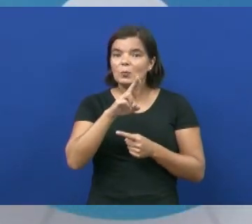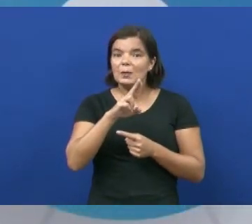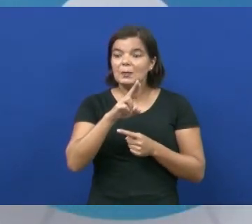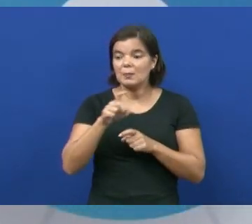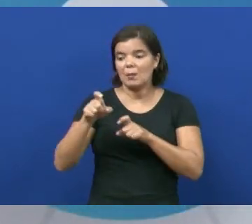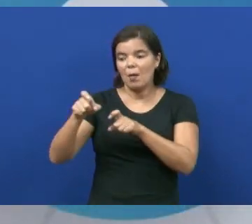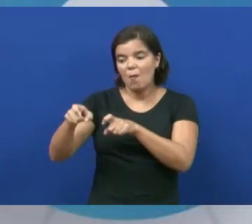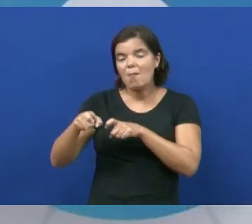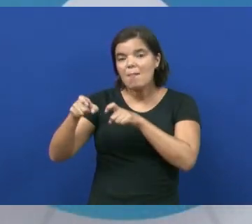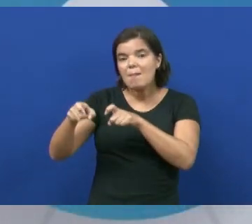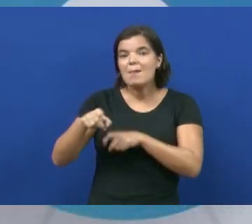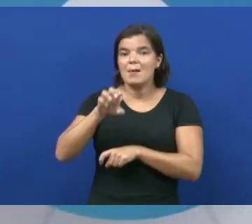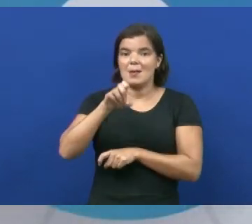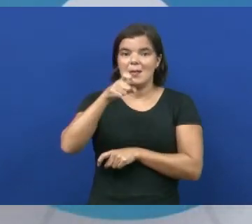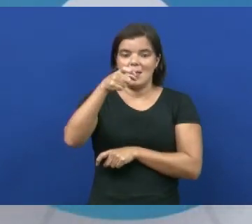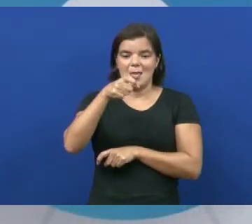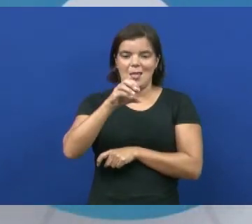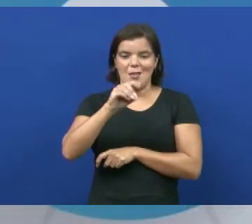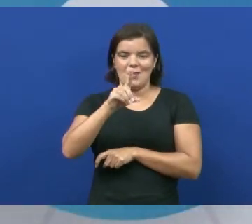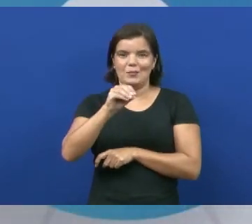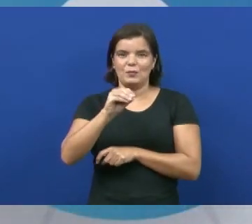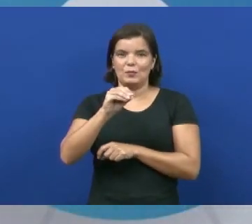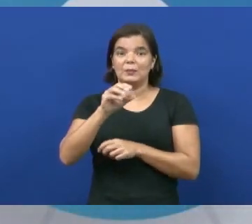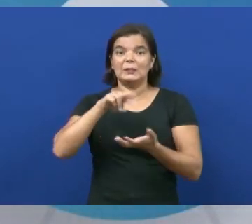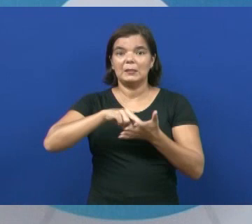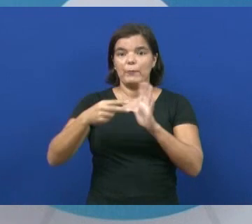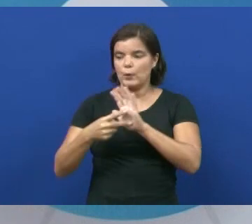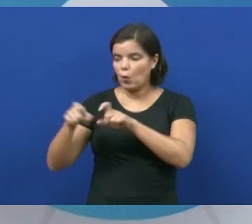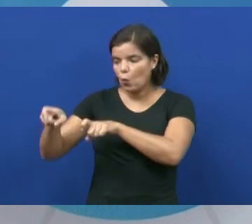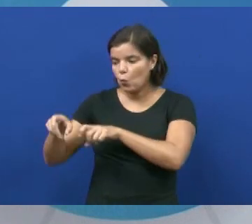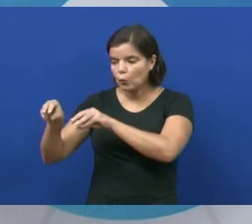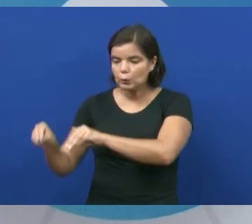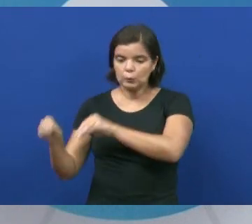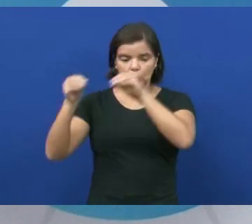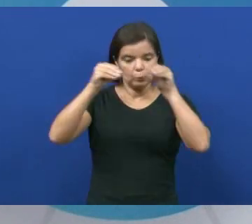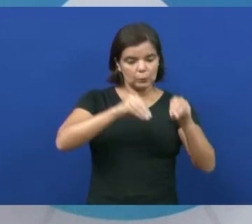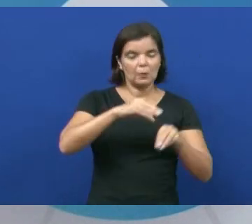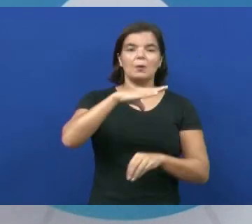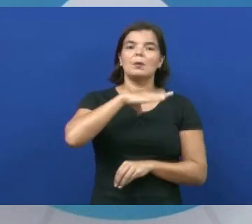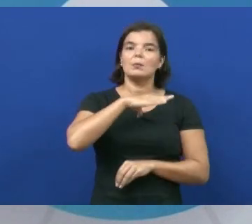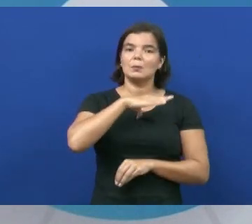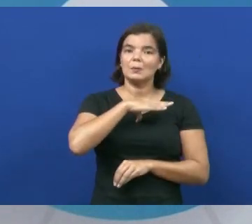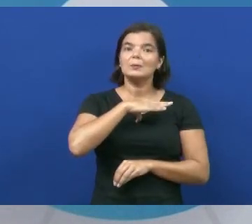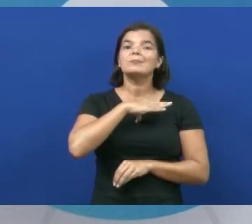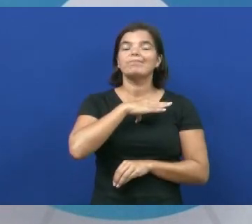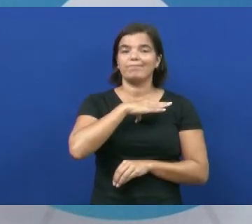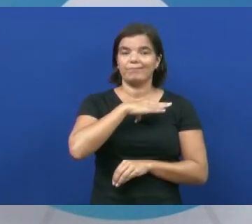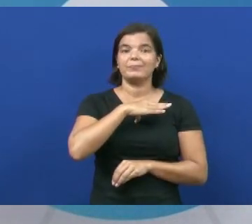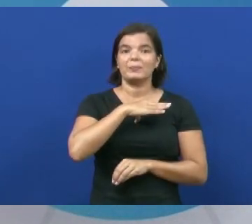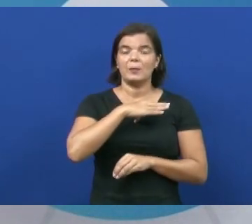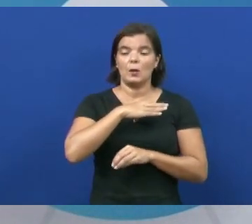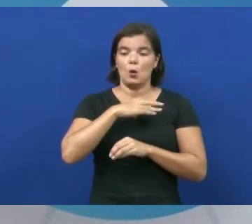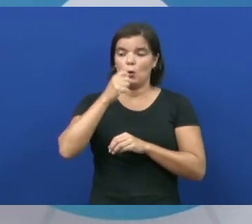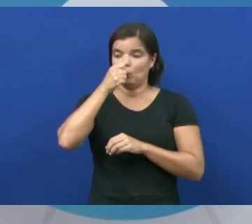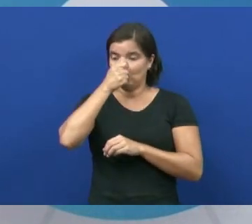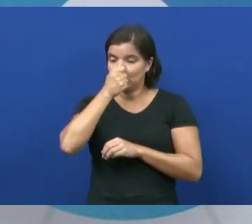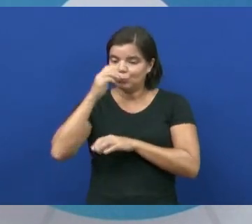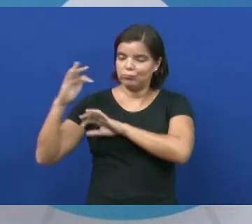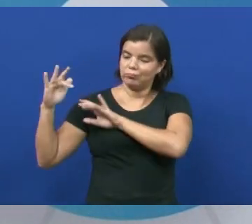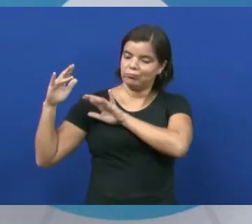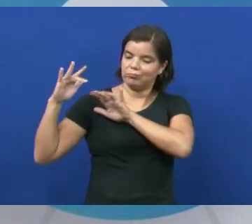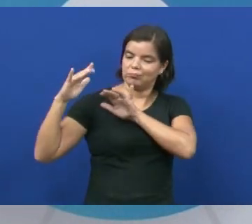rural, né? Eles vão sair do campo e vir para a cidade, provocando grandes aglomerações na